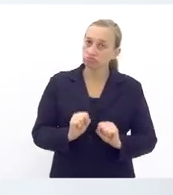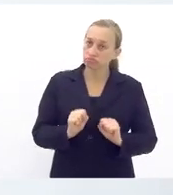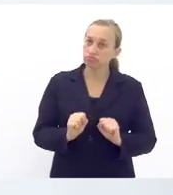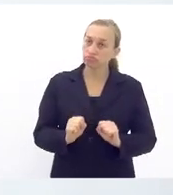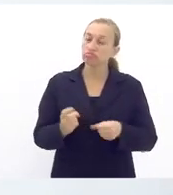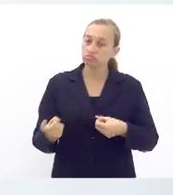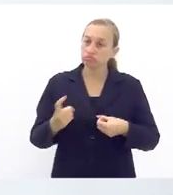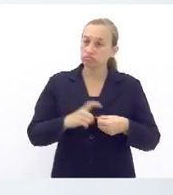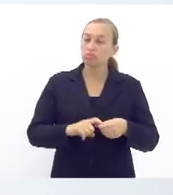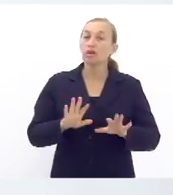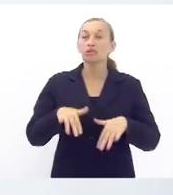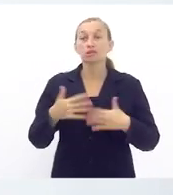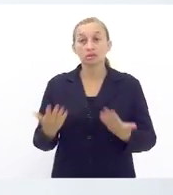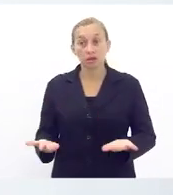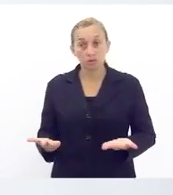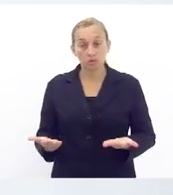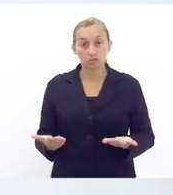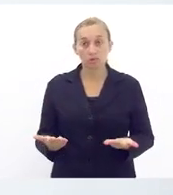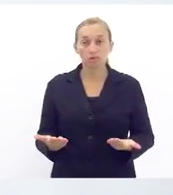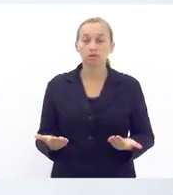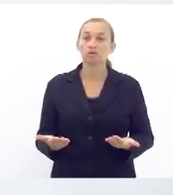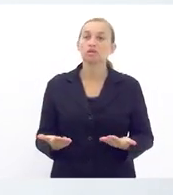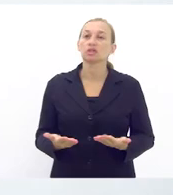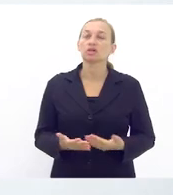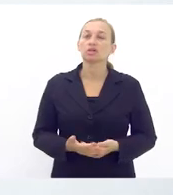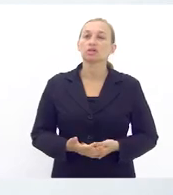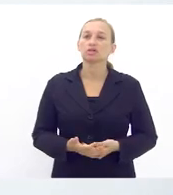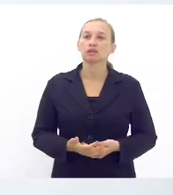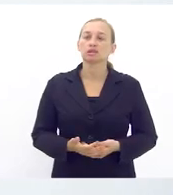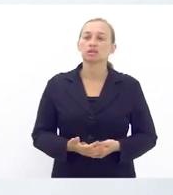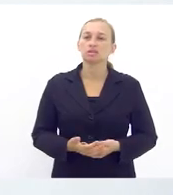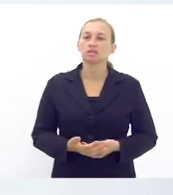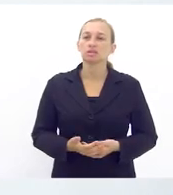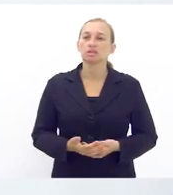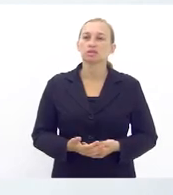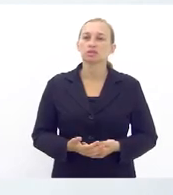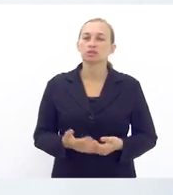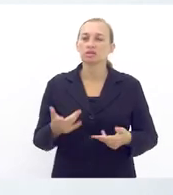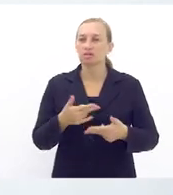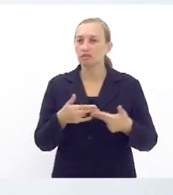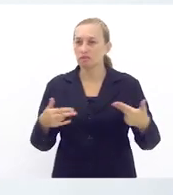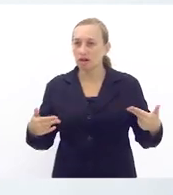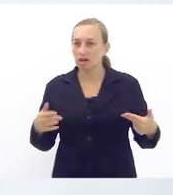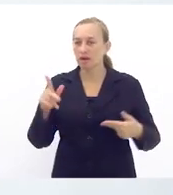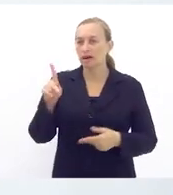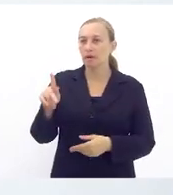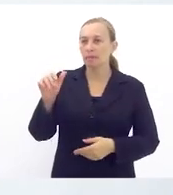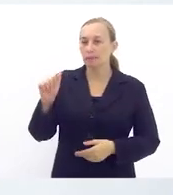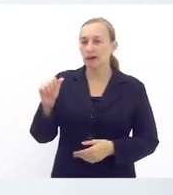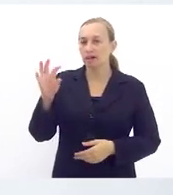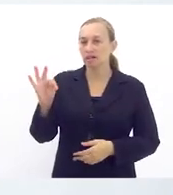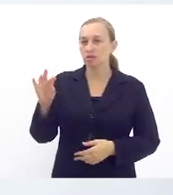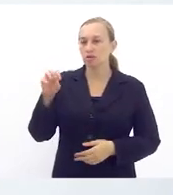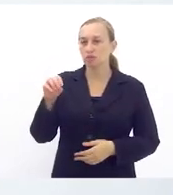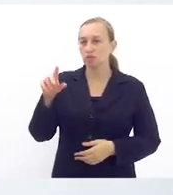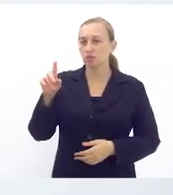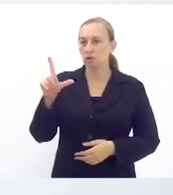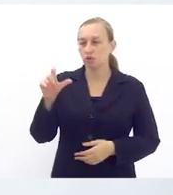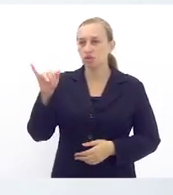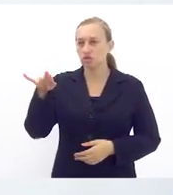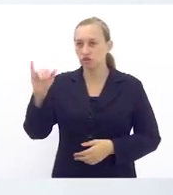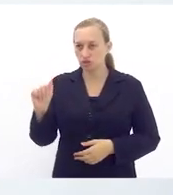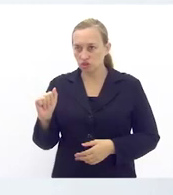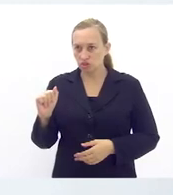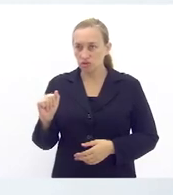retomados então frente as as várias patologias e constatações a gente